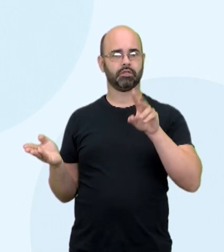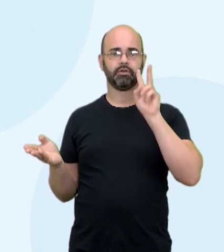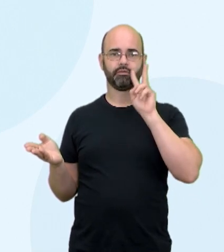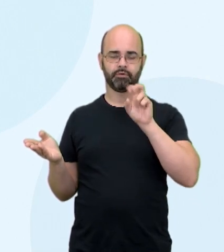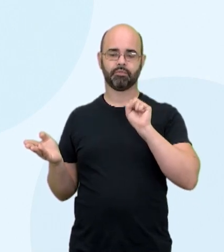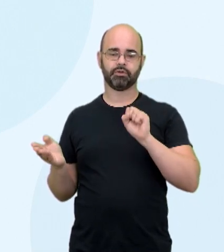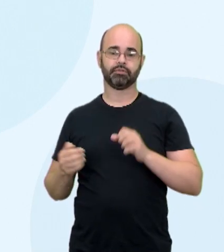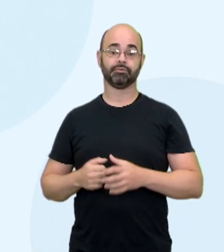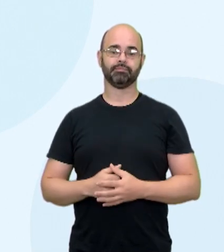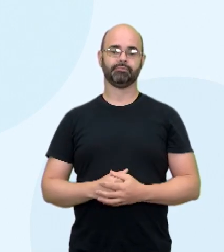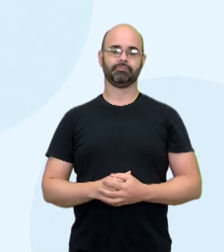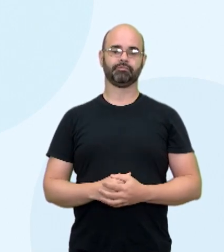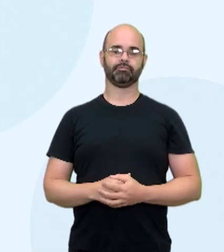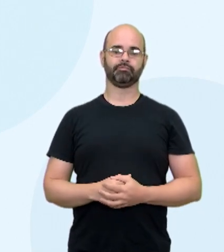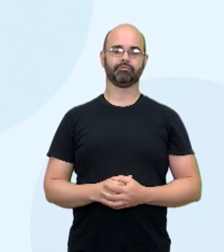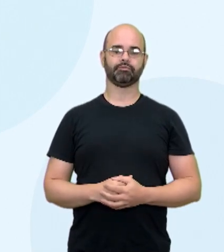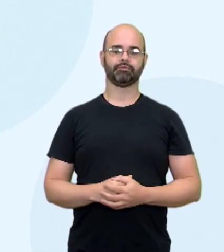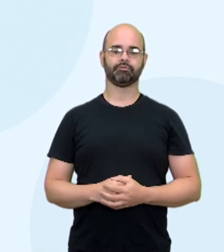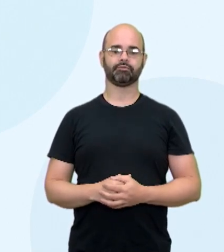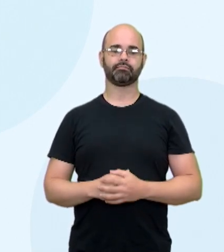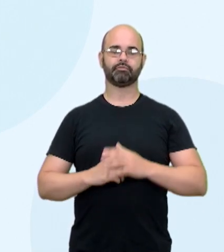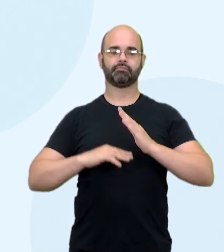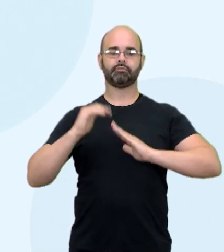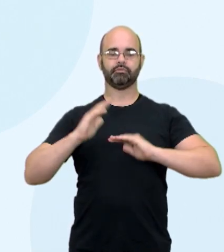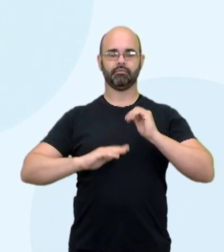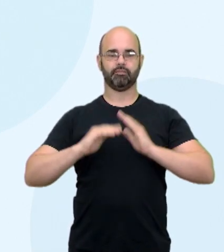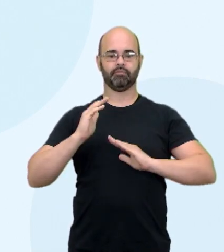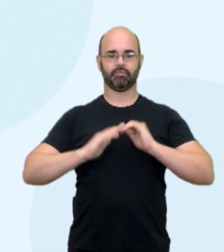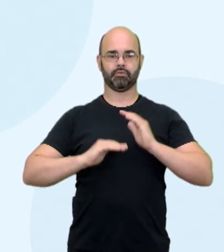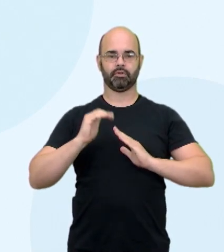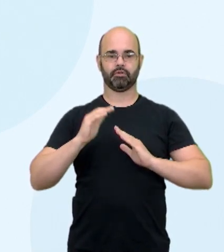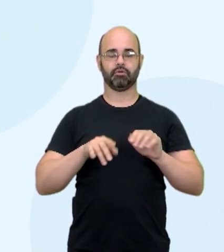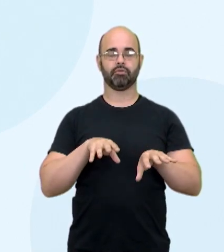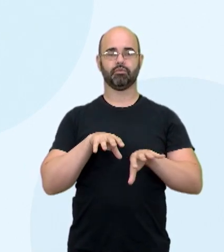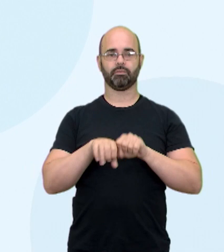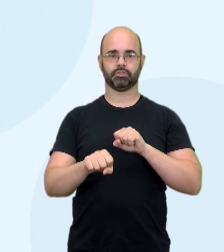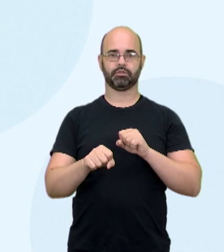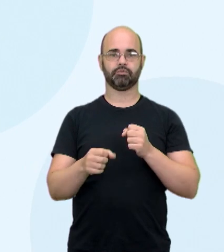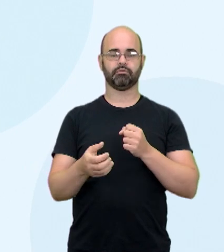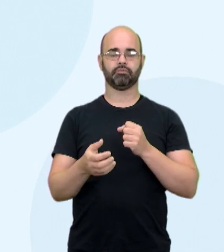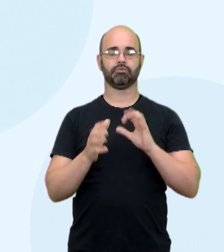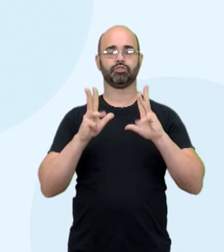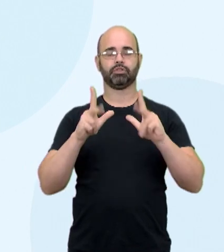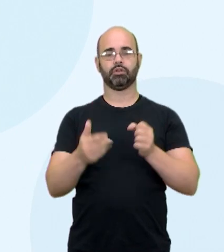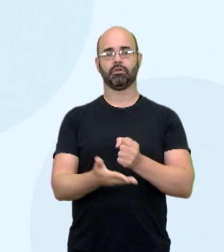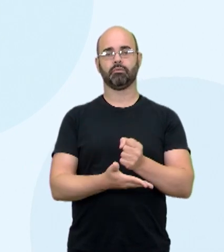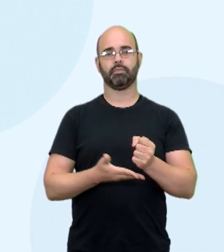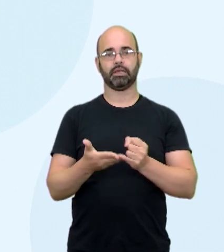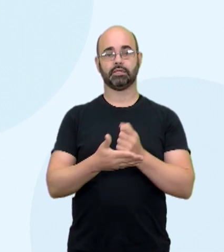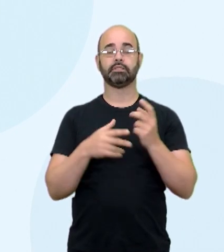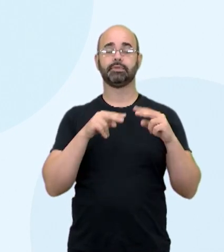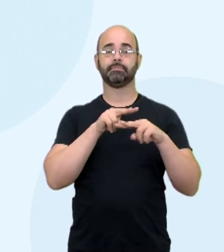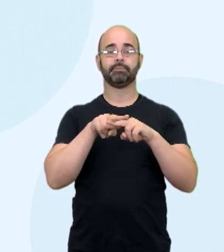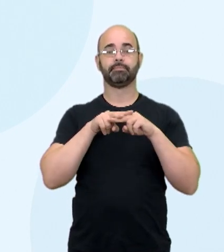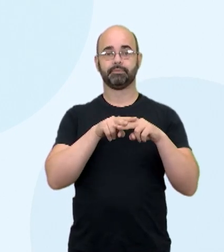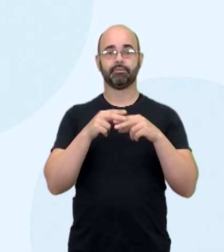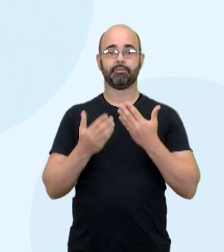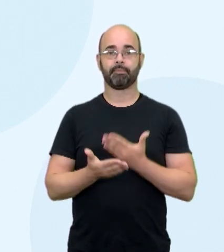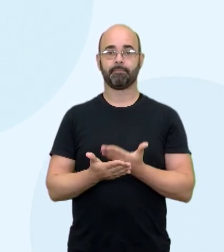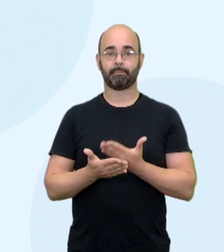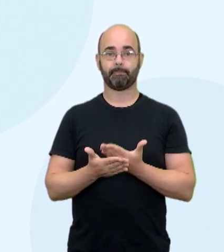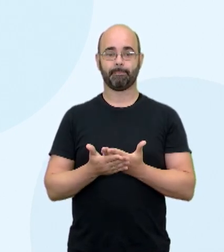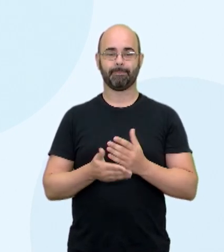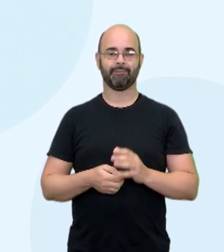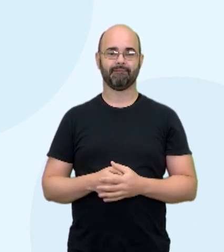aulas. Temos também a habilidade da formação geral básica, que é retomada nessas aulas, né?